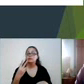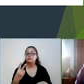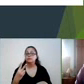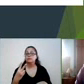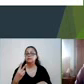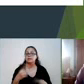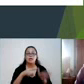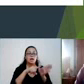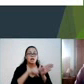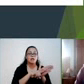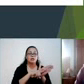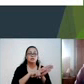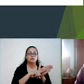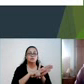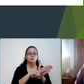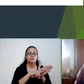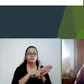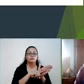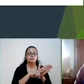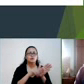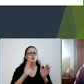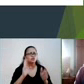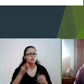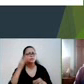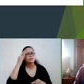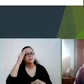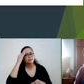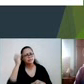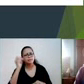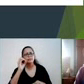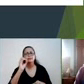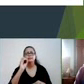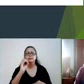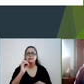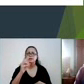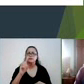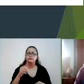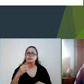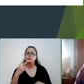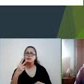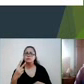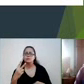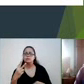0,2 negativo. Então eu já sei, ó, que é 0,2.